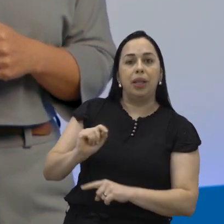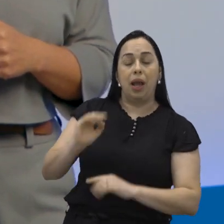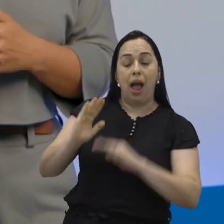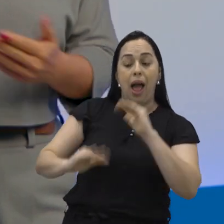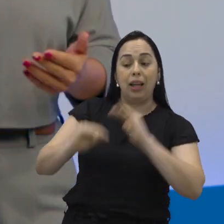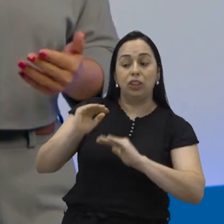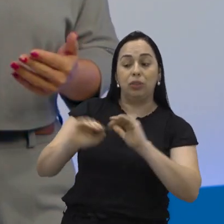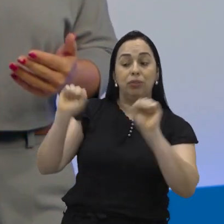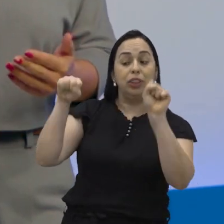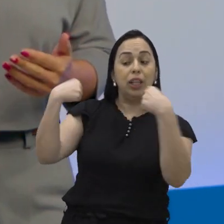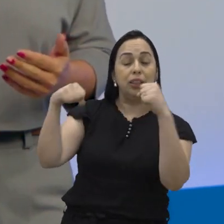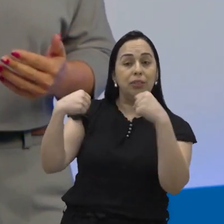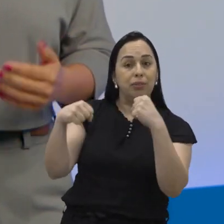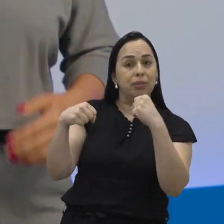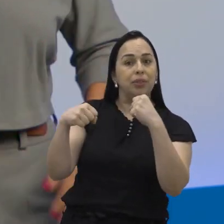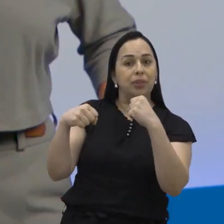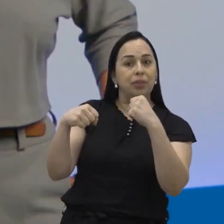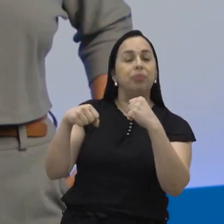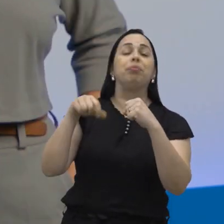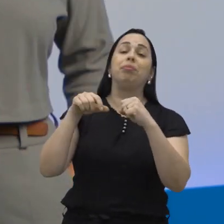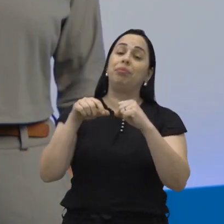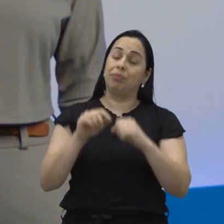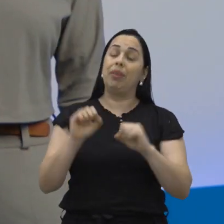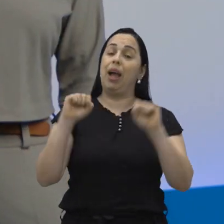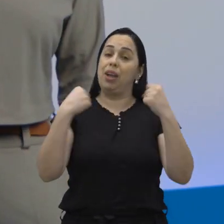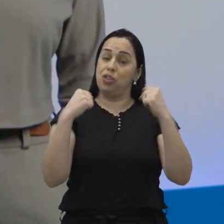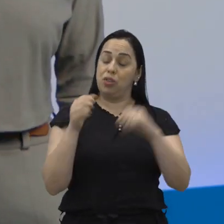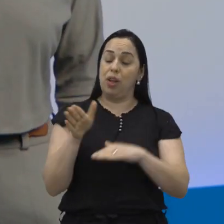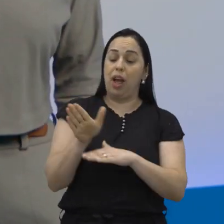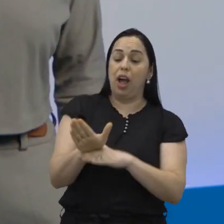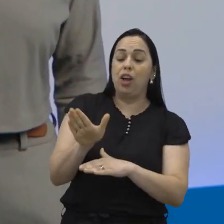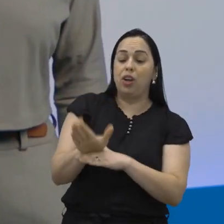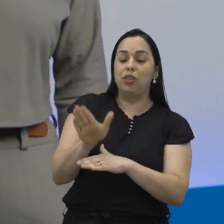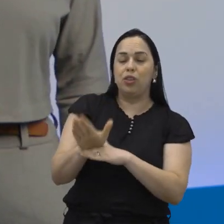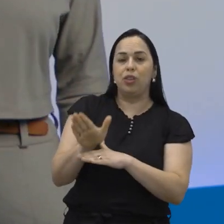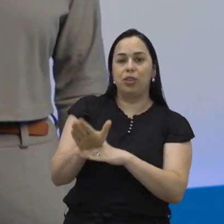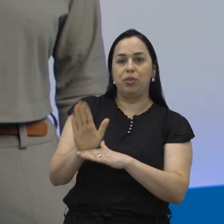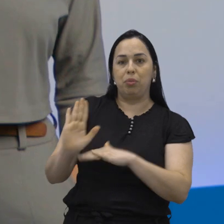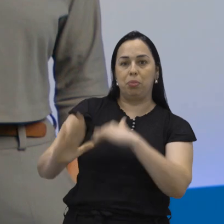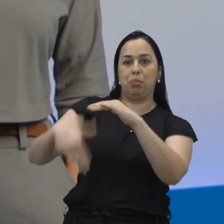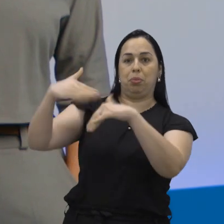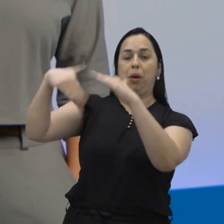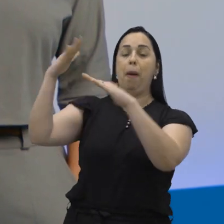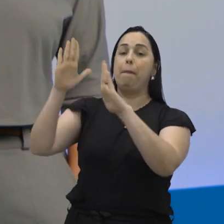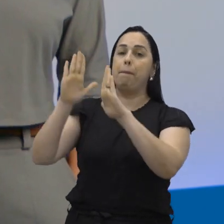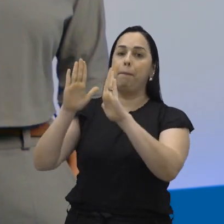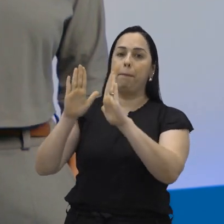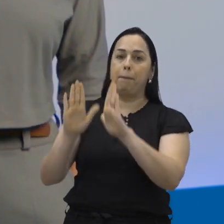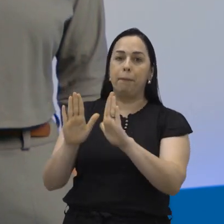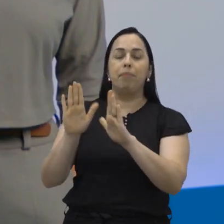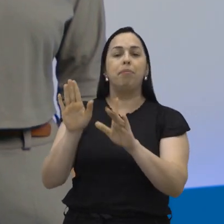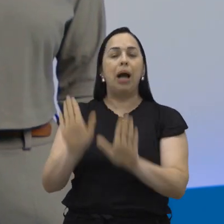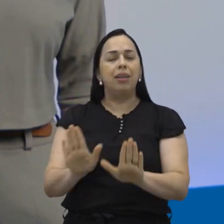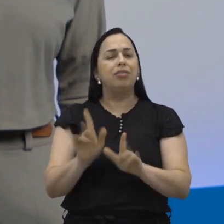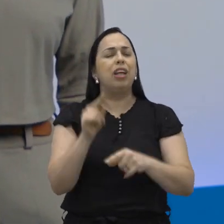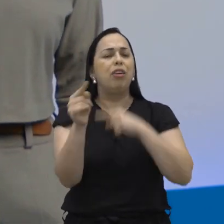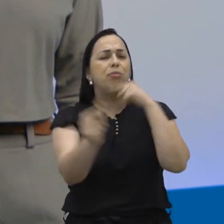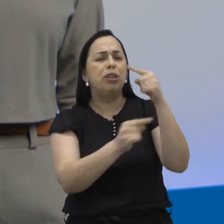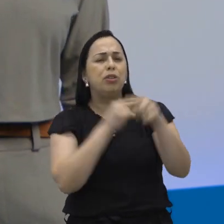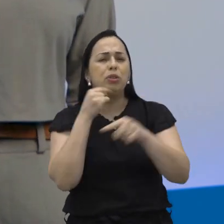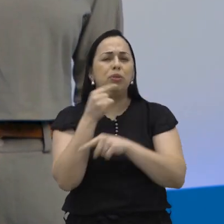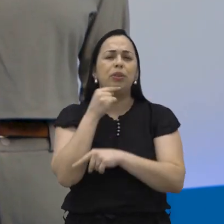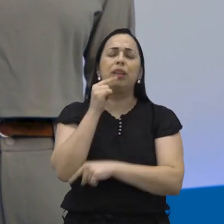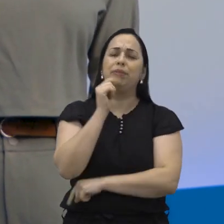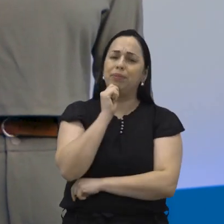crianças é em relação à prática de atividade física. Os exercícios ajudam no processo de desenvolvimento,